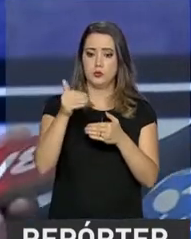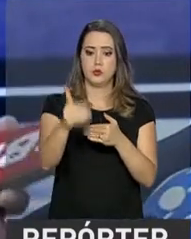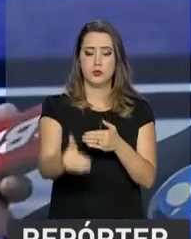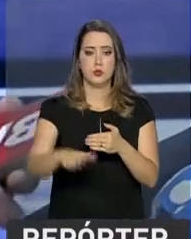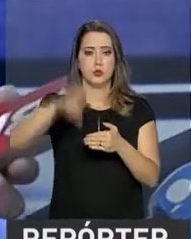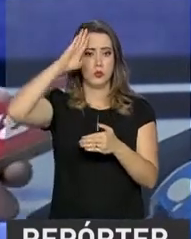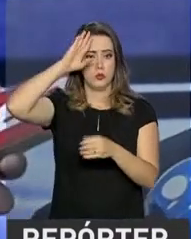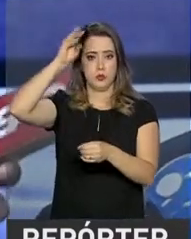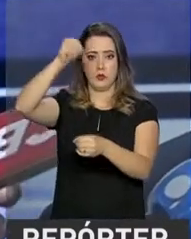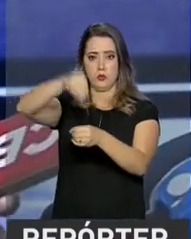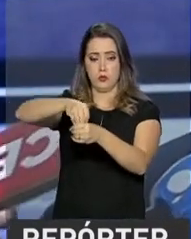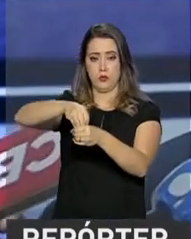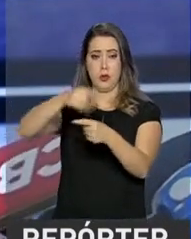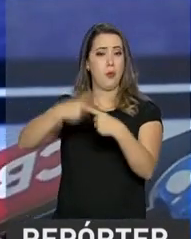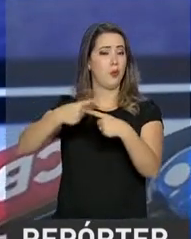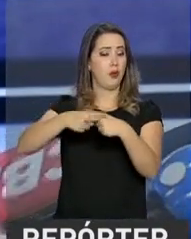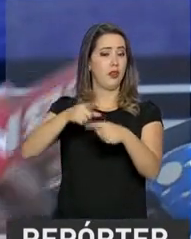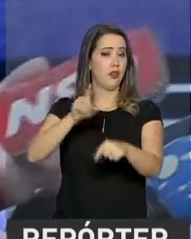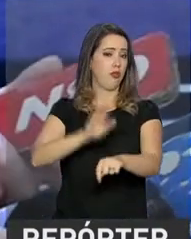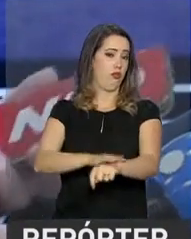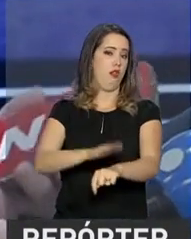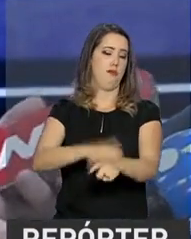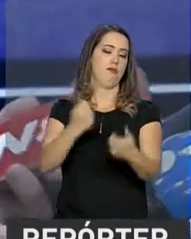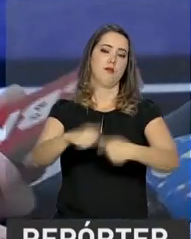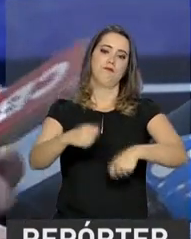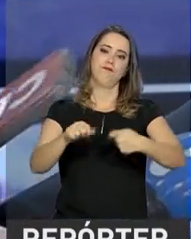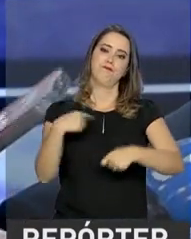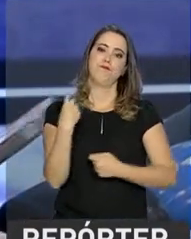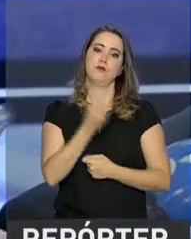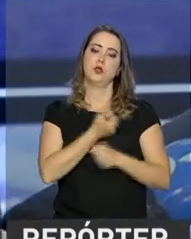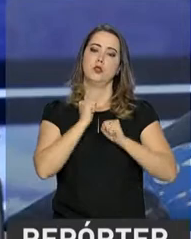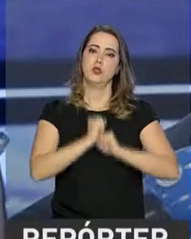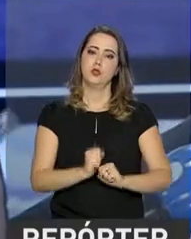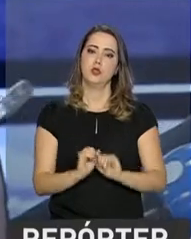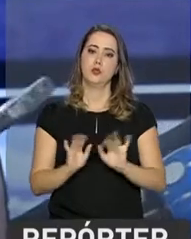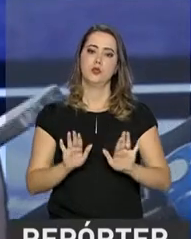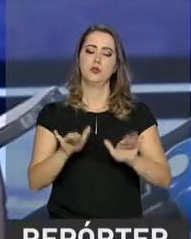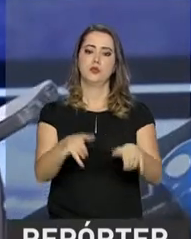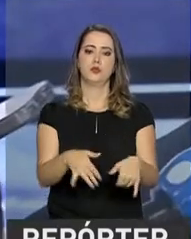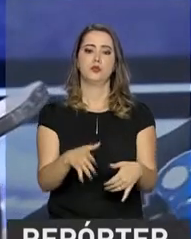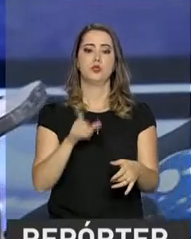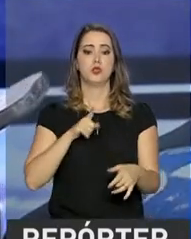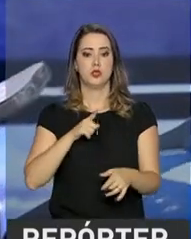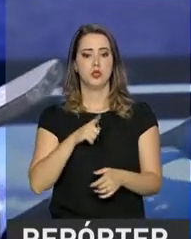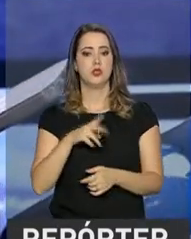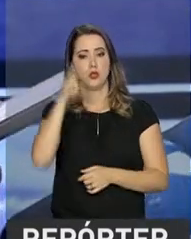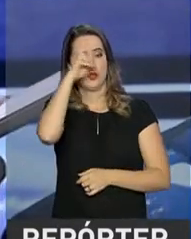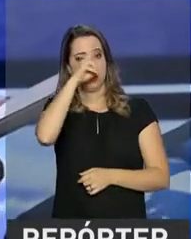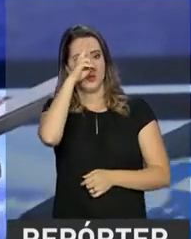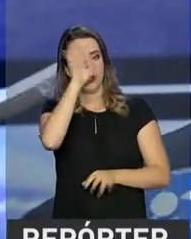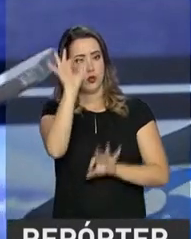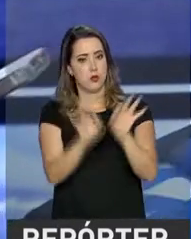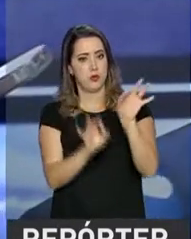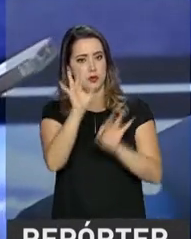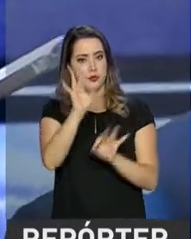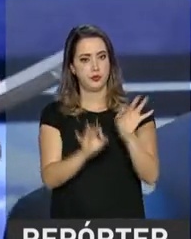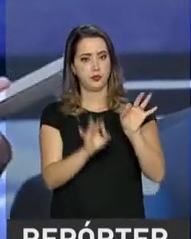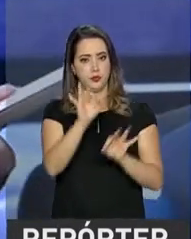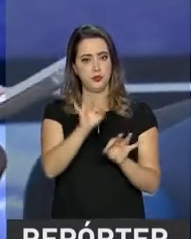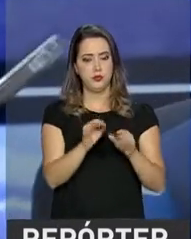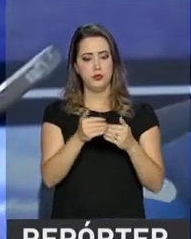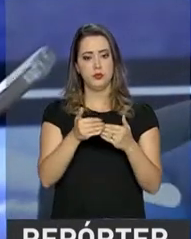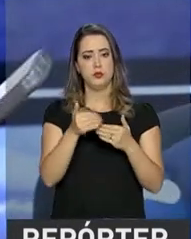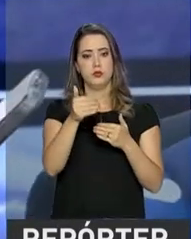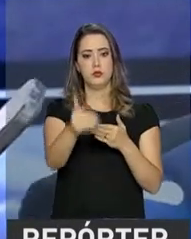porque é o tempo necessário para que a gente possa concluir já tem um legado inclusive o planejamento que foi colocada à discussão